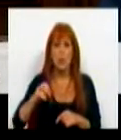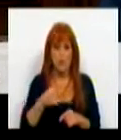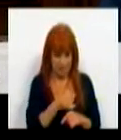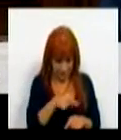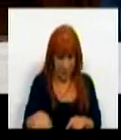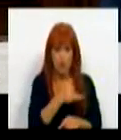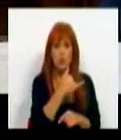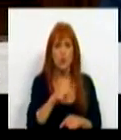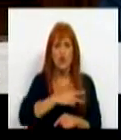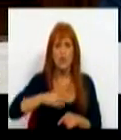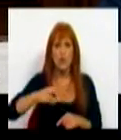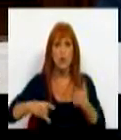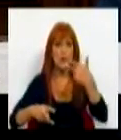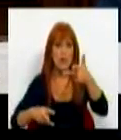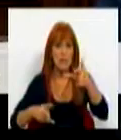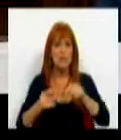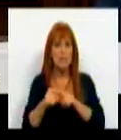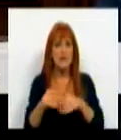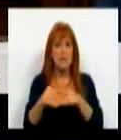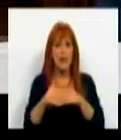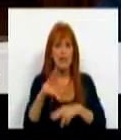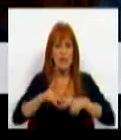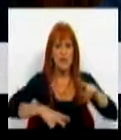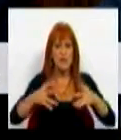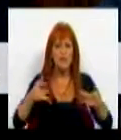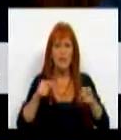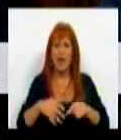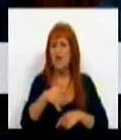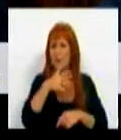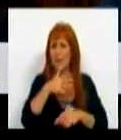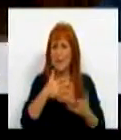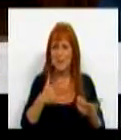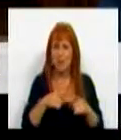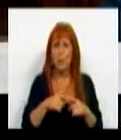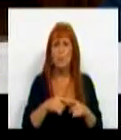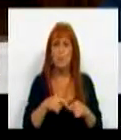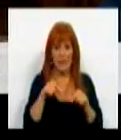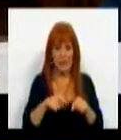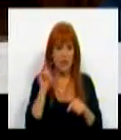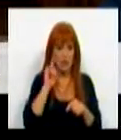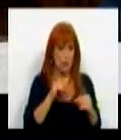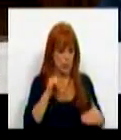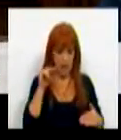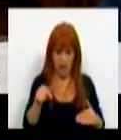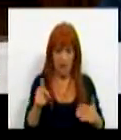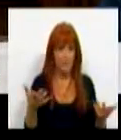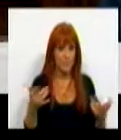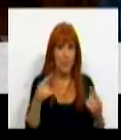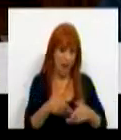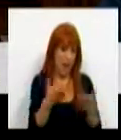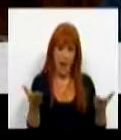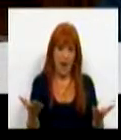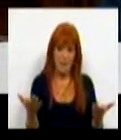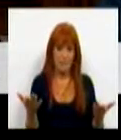destes 200, 100 foram margem financeira. Portanto, a explicação destes valores é